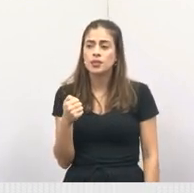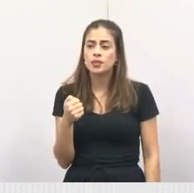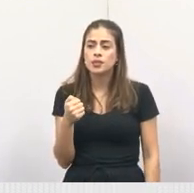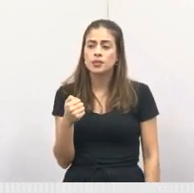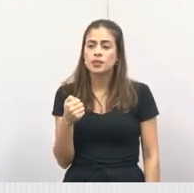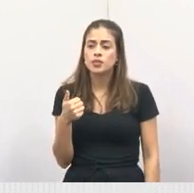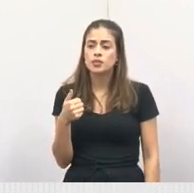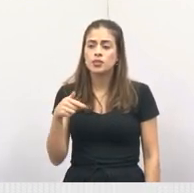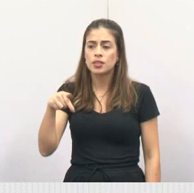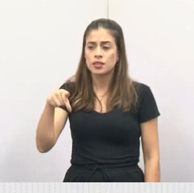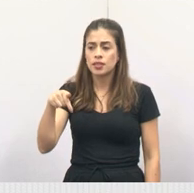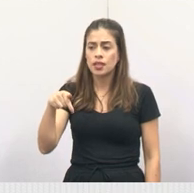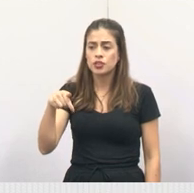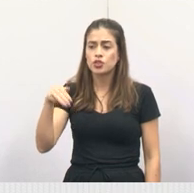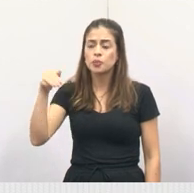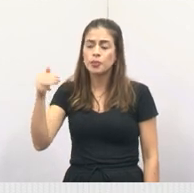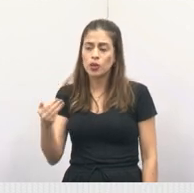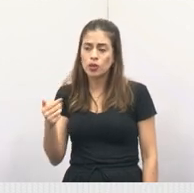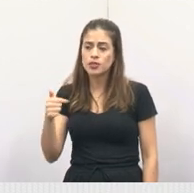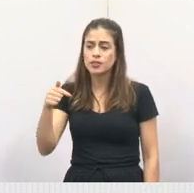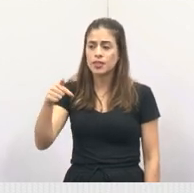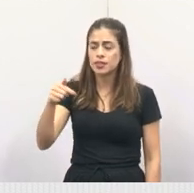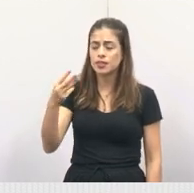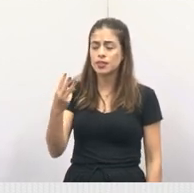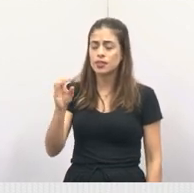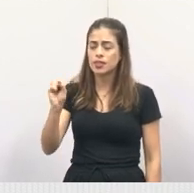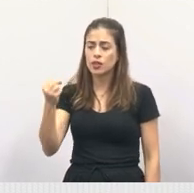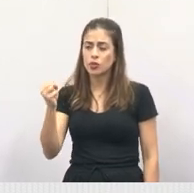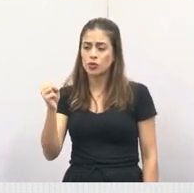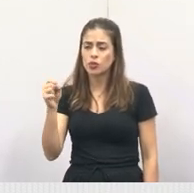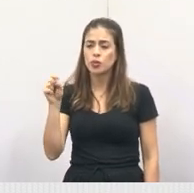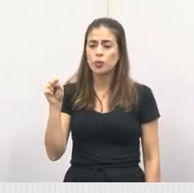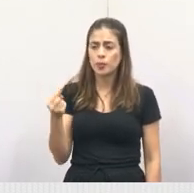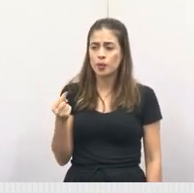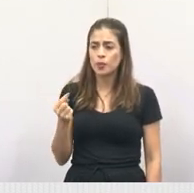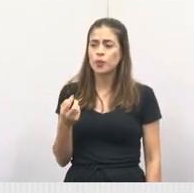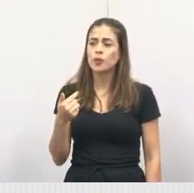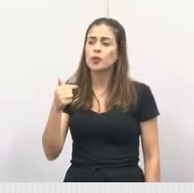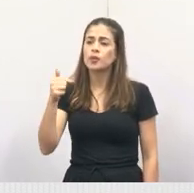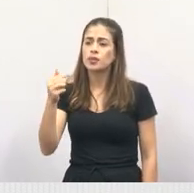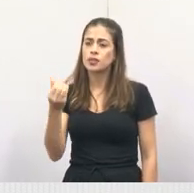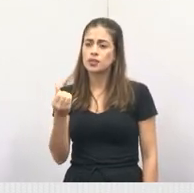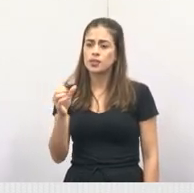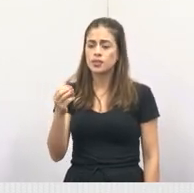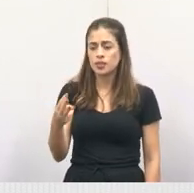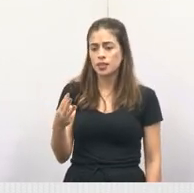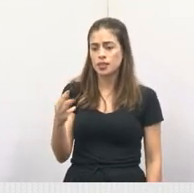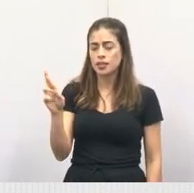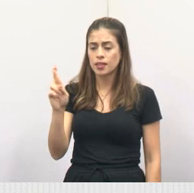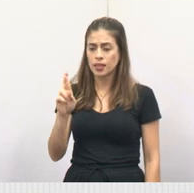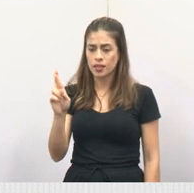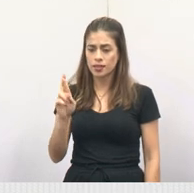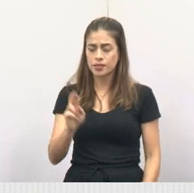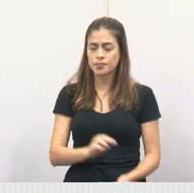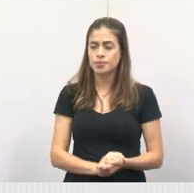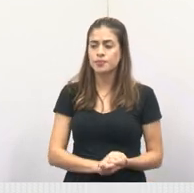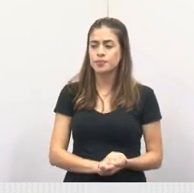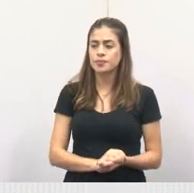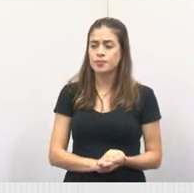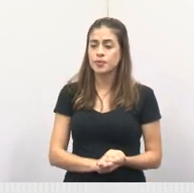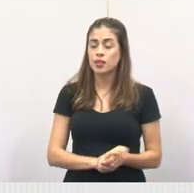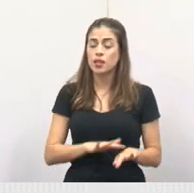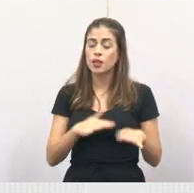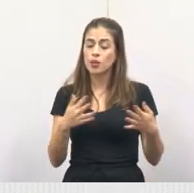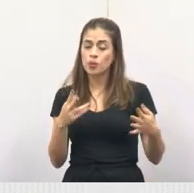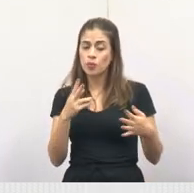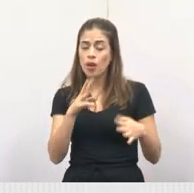previsto em 17 milhões 238 mil reais aproximadamente e quando a gente entra